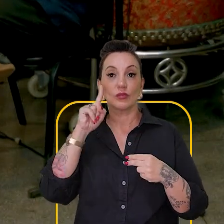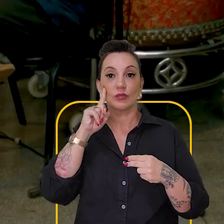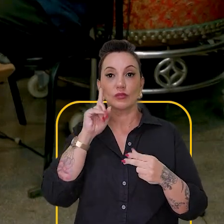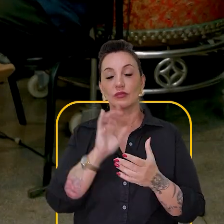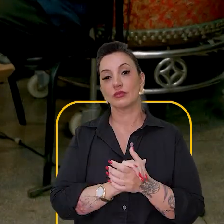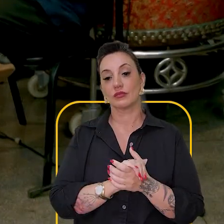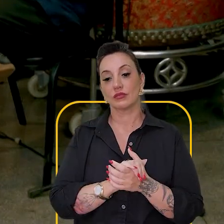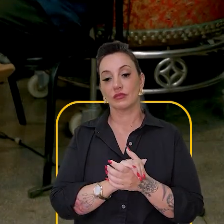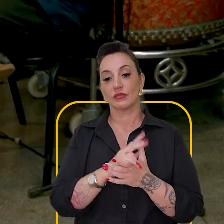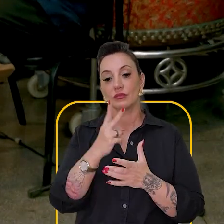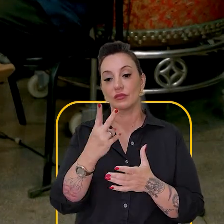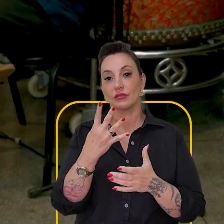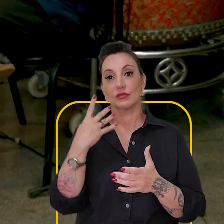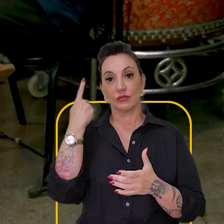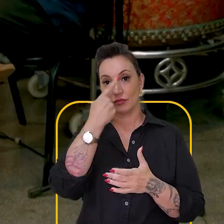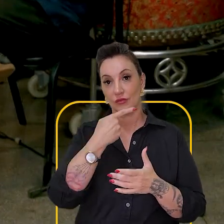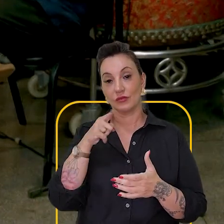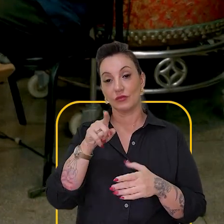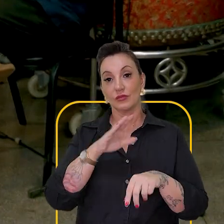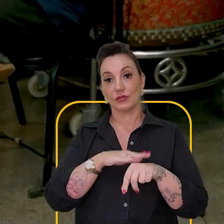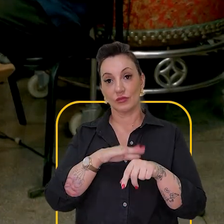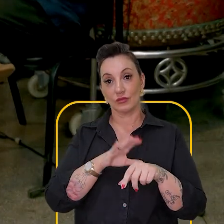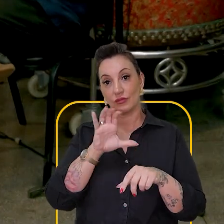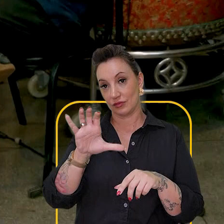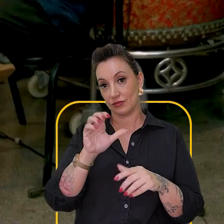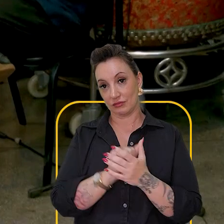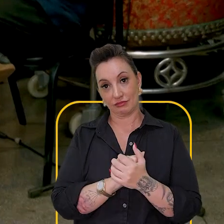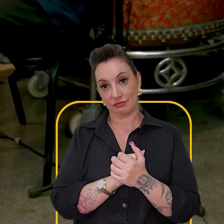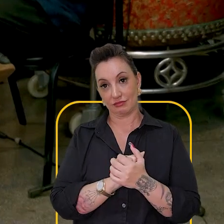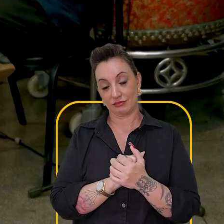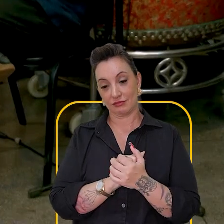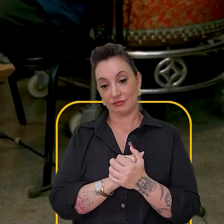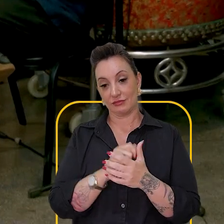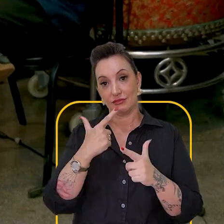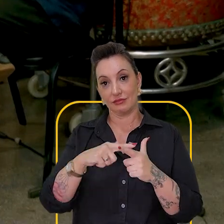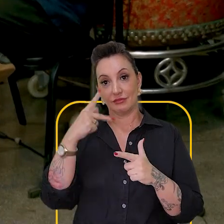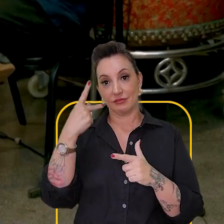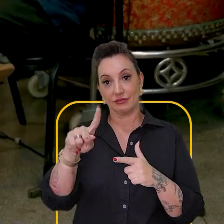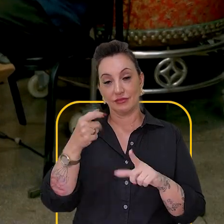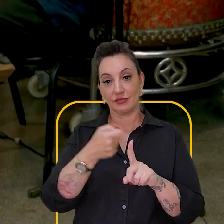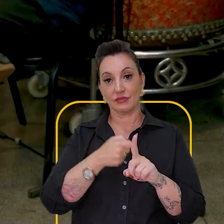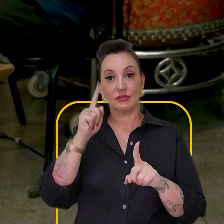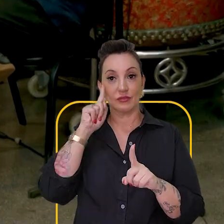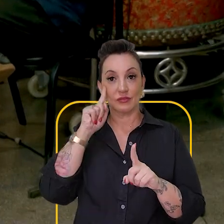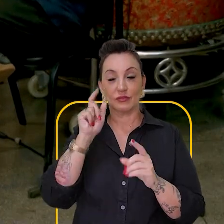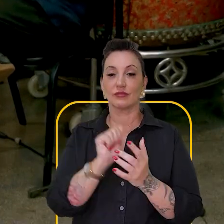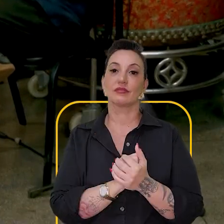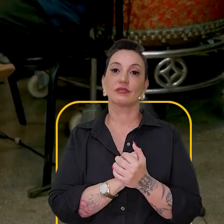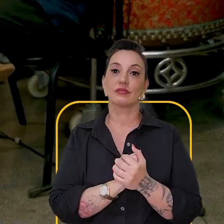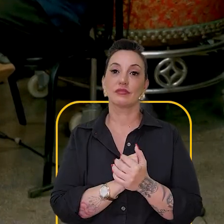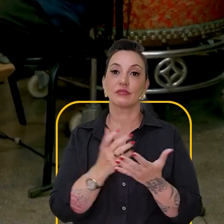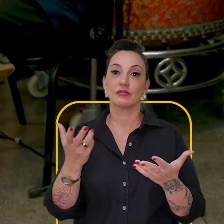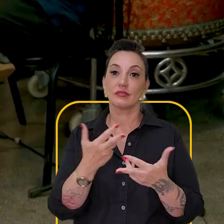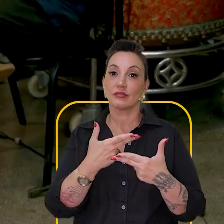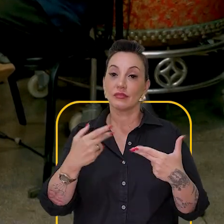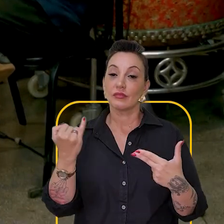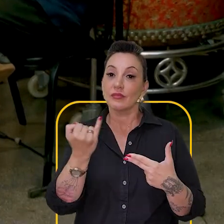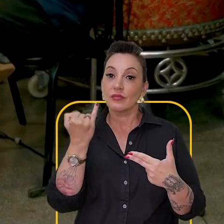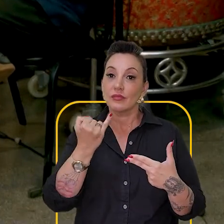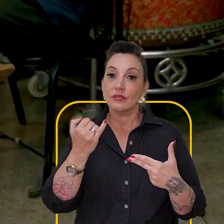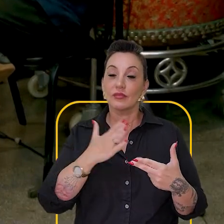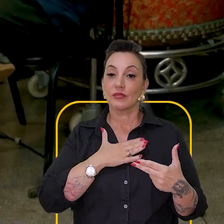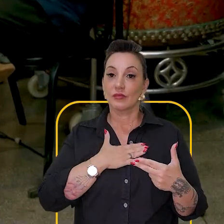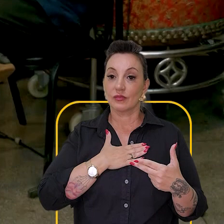todos os dias 24 horas o que você faz com isso aí essa a luta do seu dia a dia e uma coisa muito